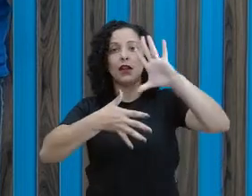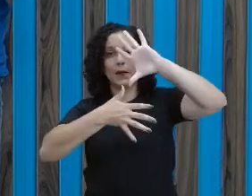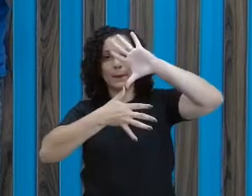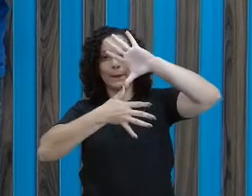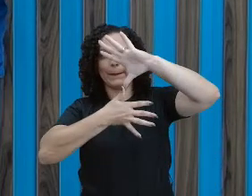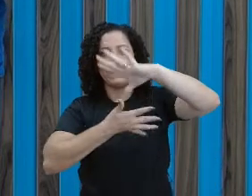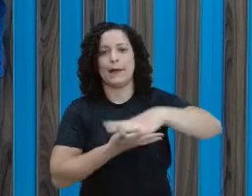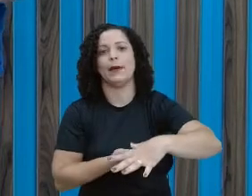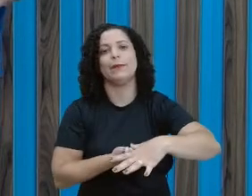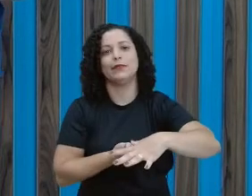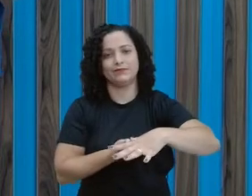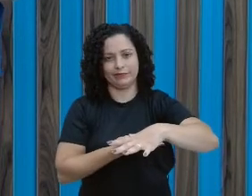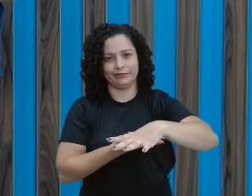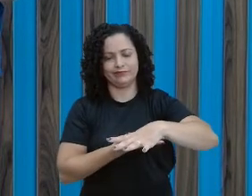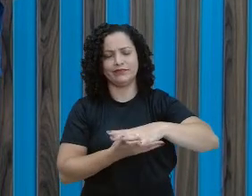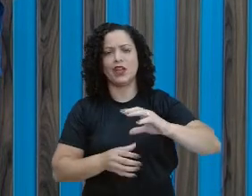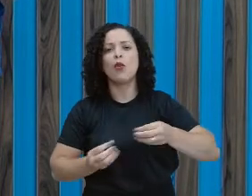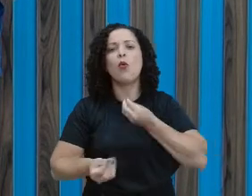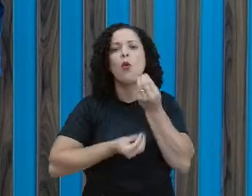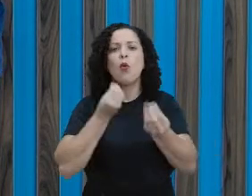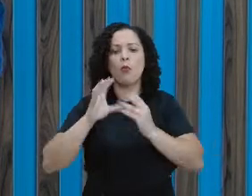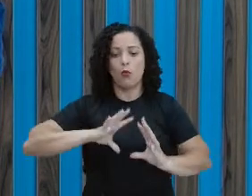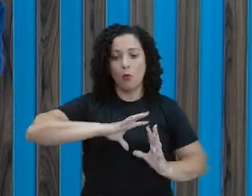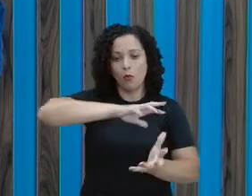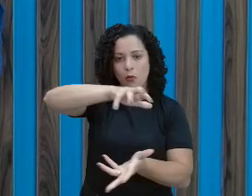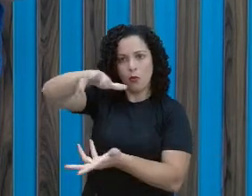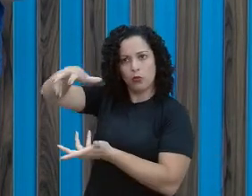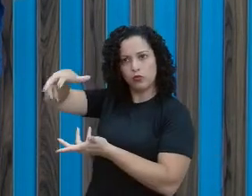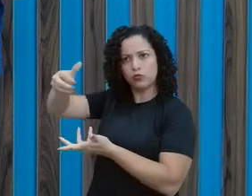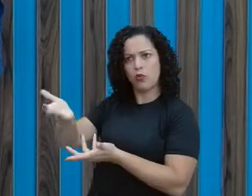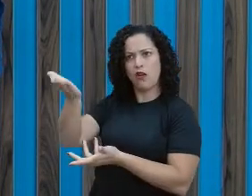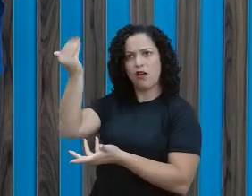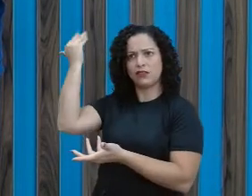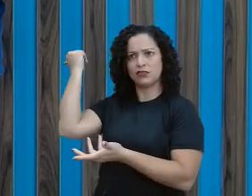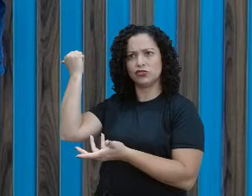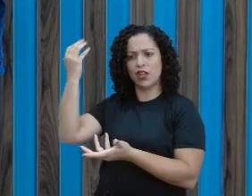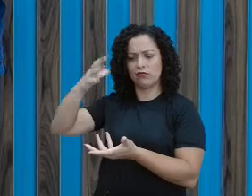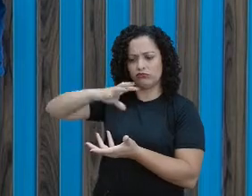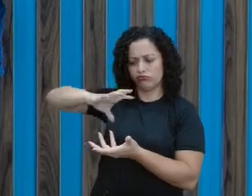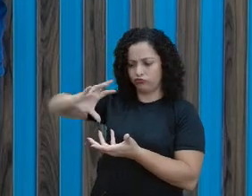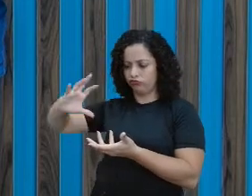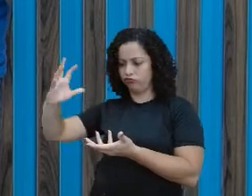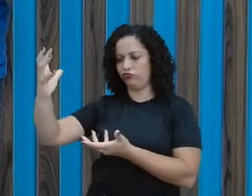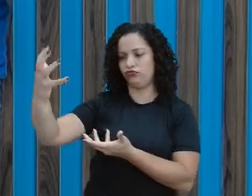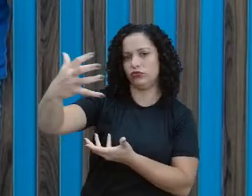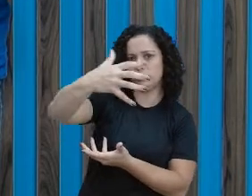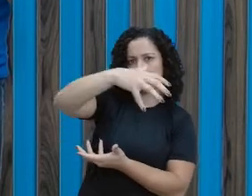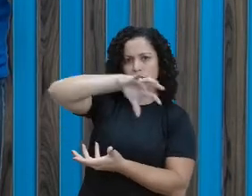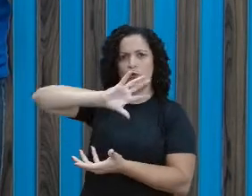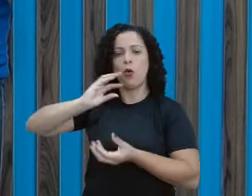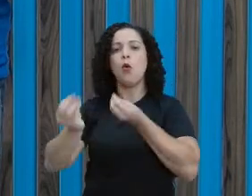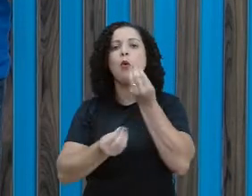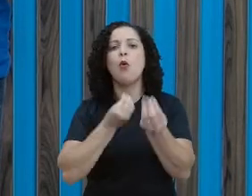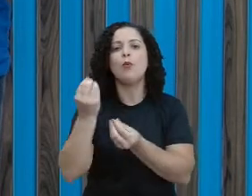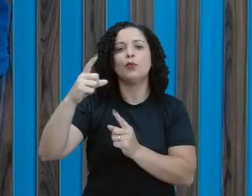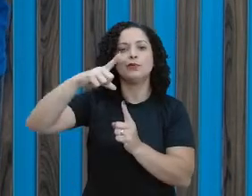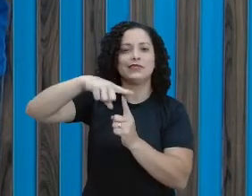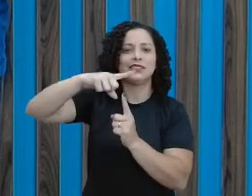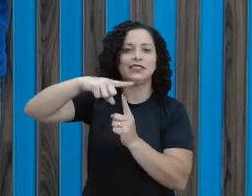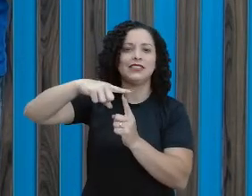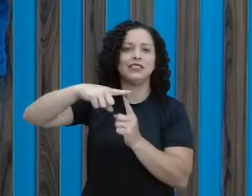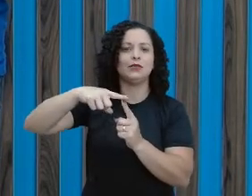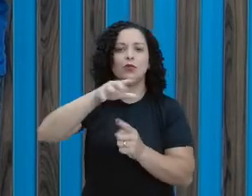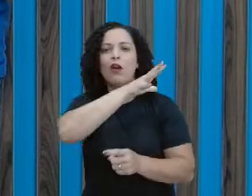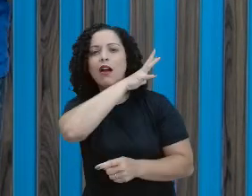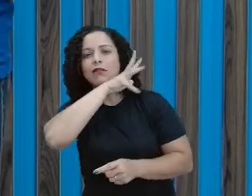começar a pensar como era isso no passado. Será que estava tão distante assim? Como é que uma espécie que habita